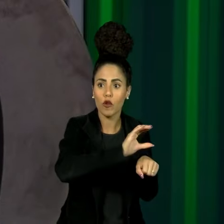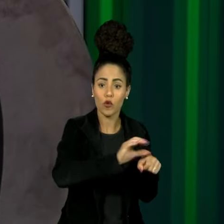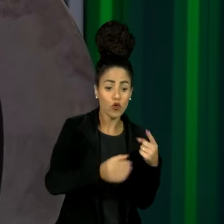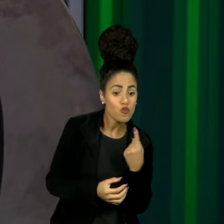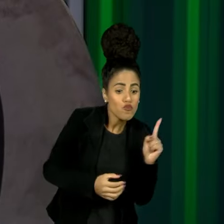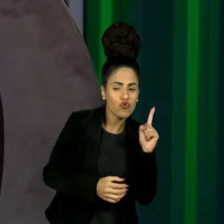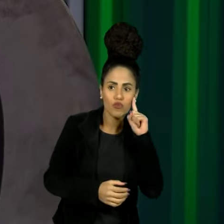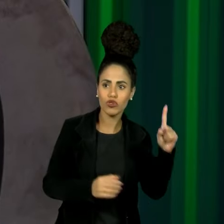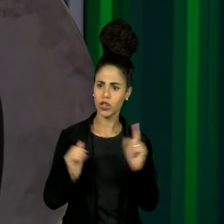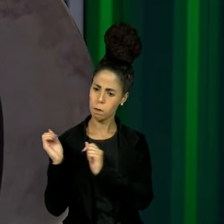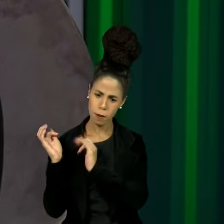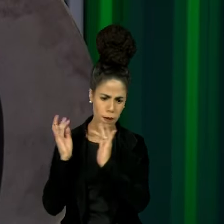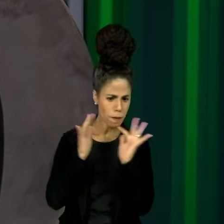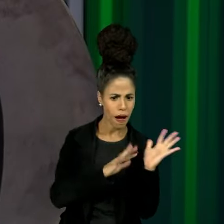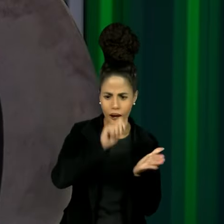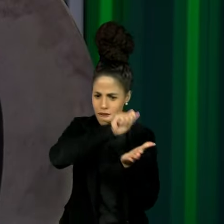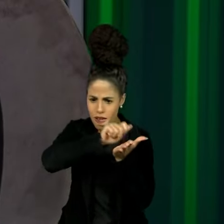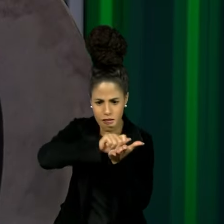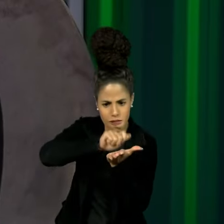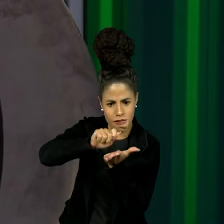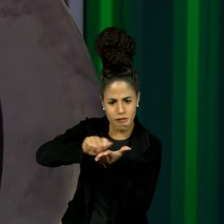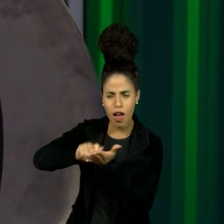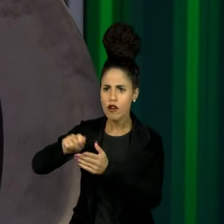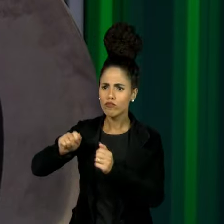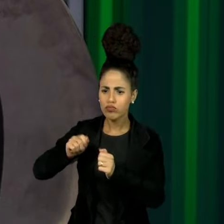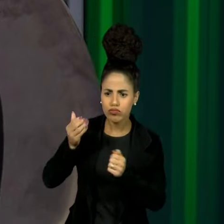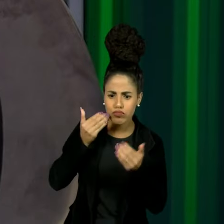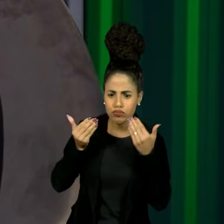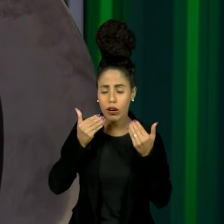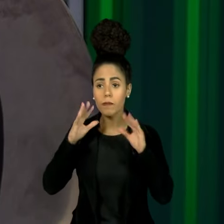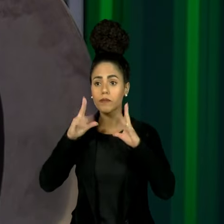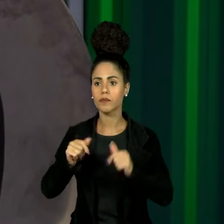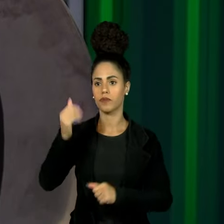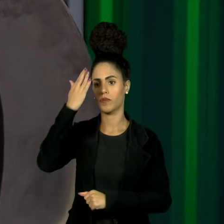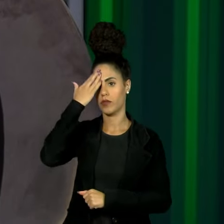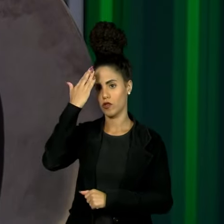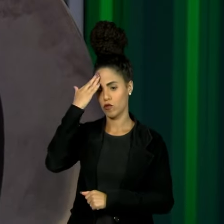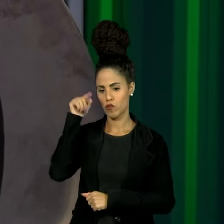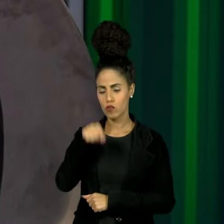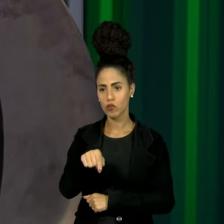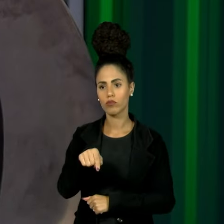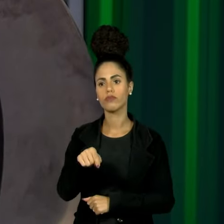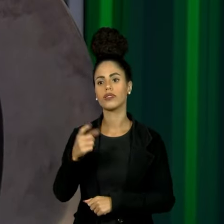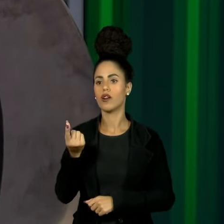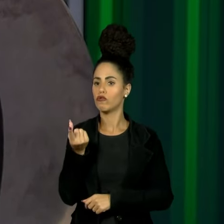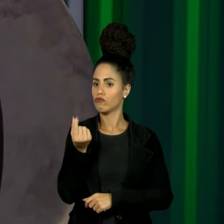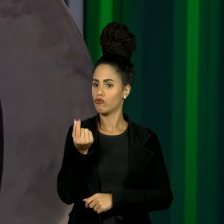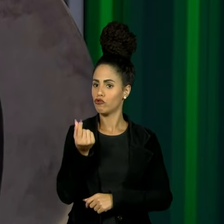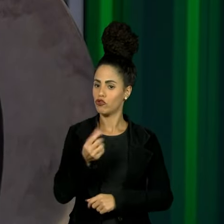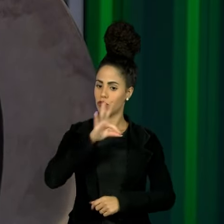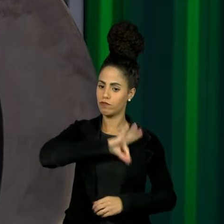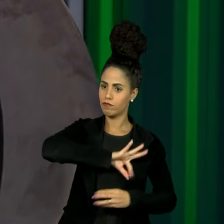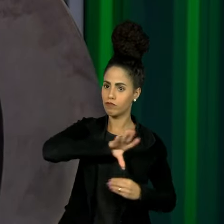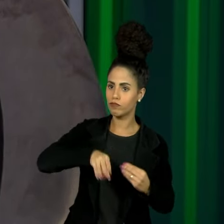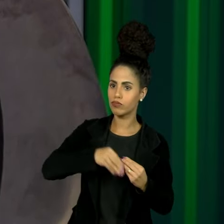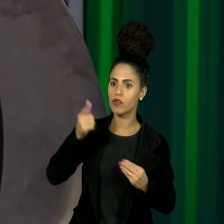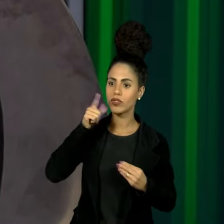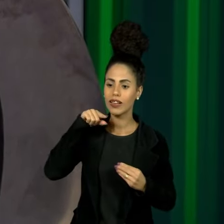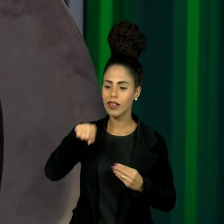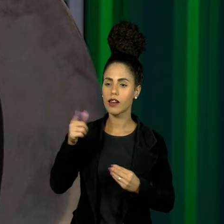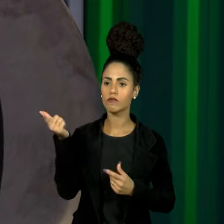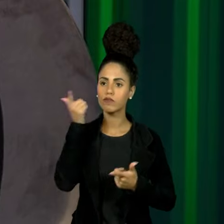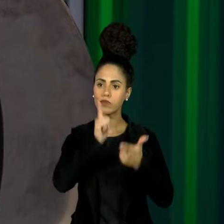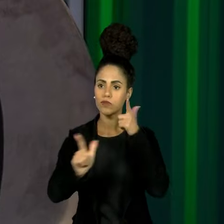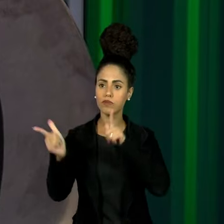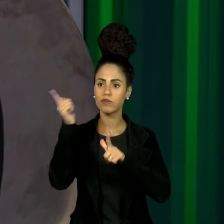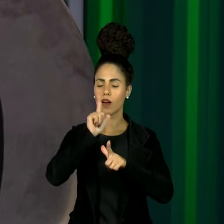do curso, o aluno, ele de fato sai dali com um recurso financeiro em que ele mesmo consegue, no